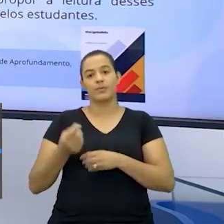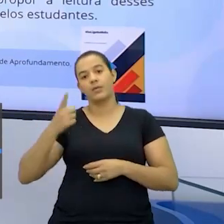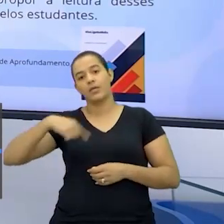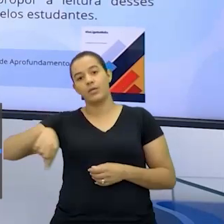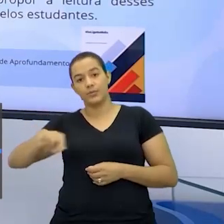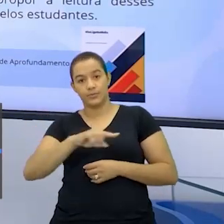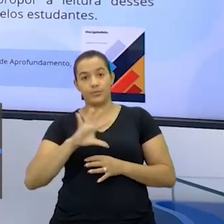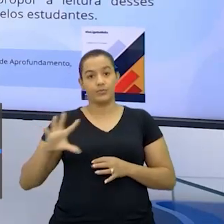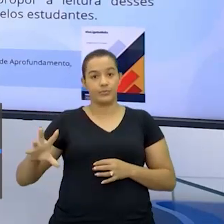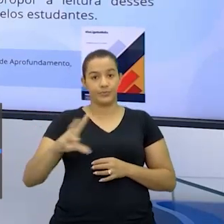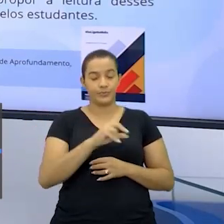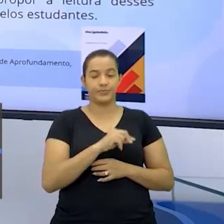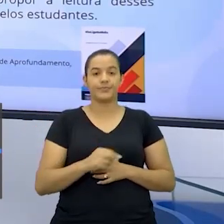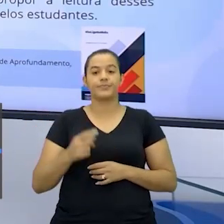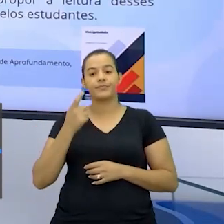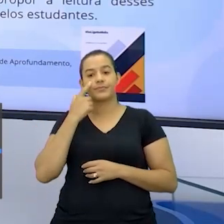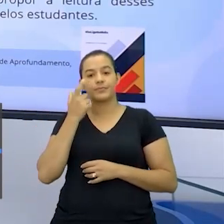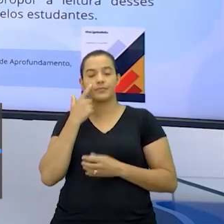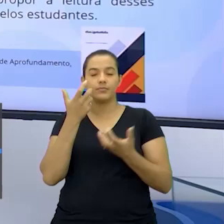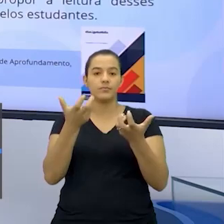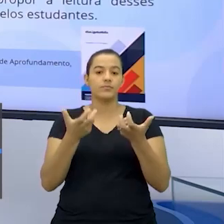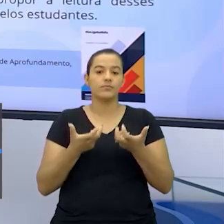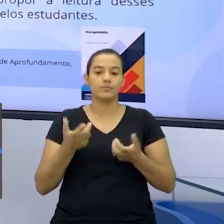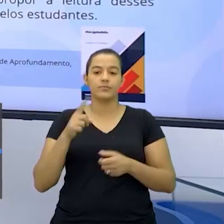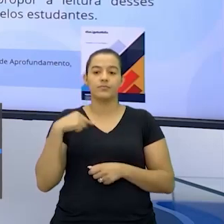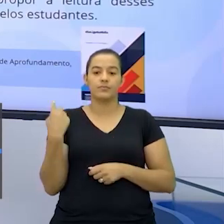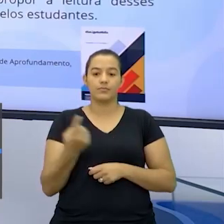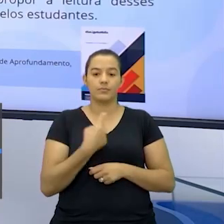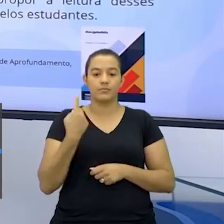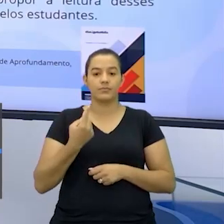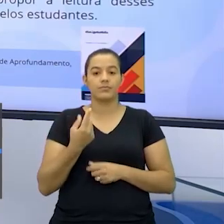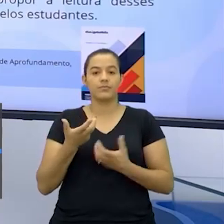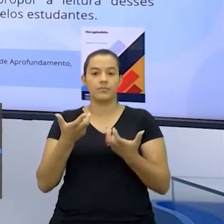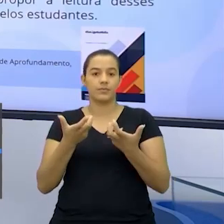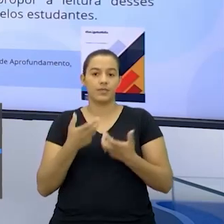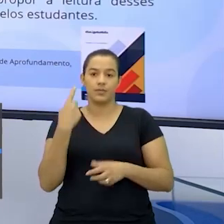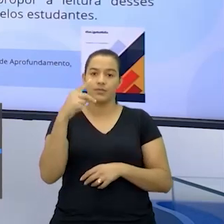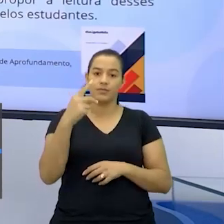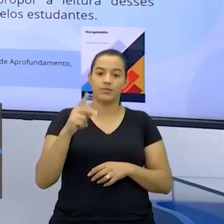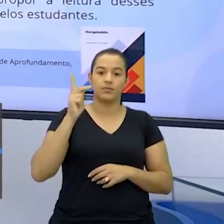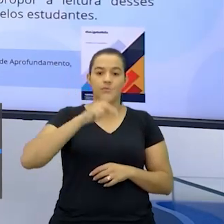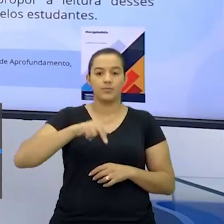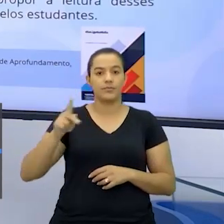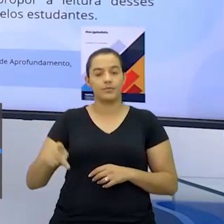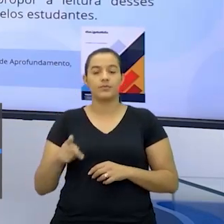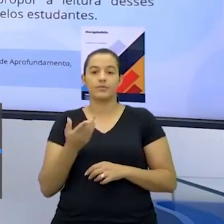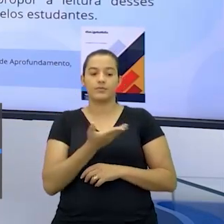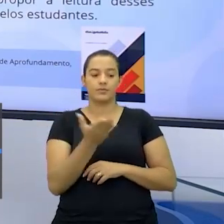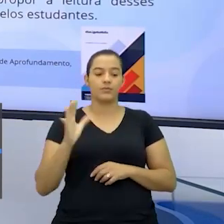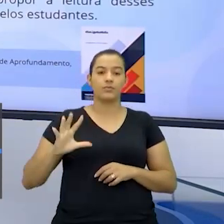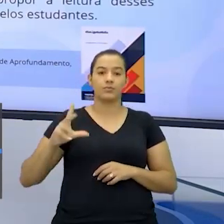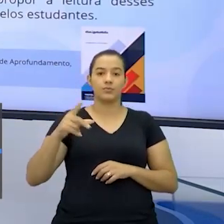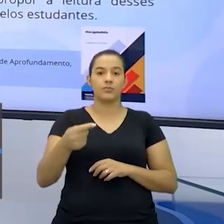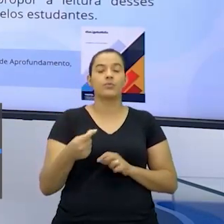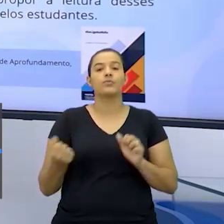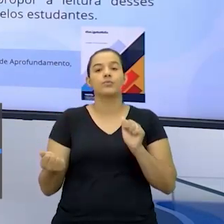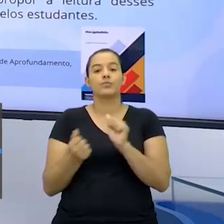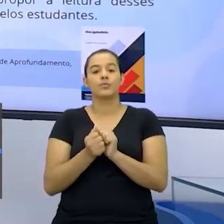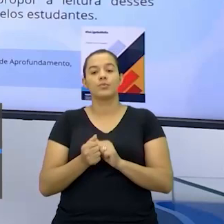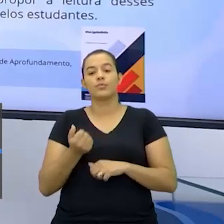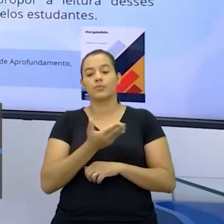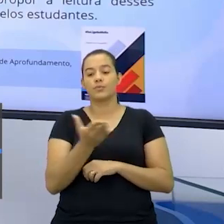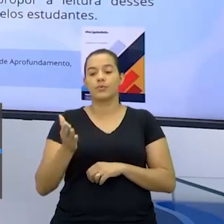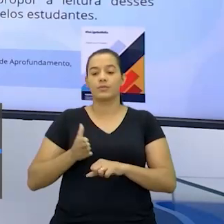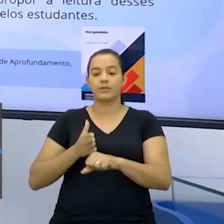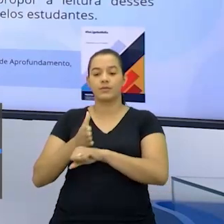isto, a gente vai querer... A gente não, eu espero, o seu professor na sua escola espera, todos esperam que vocês